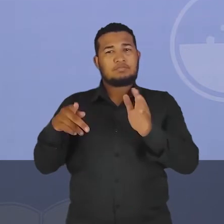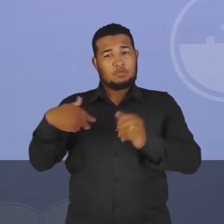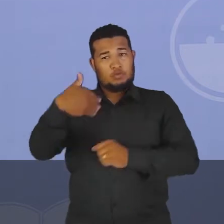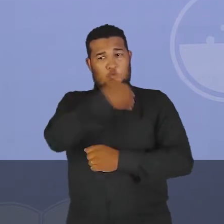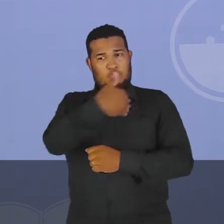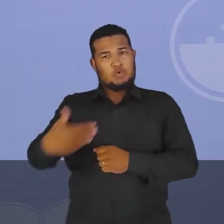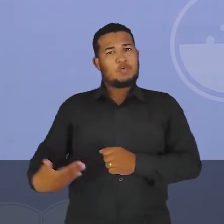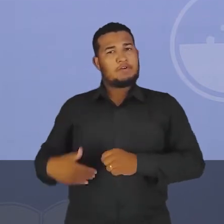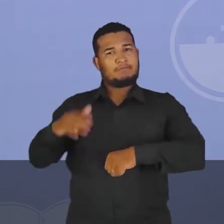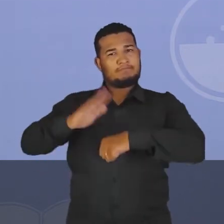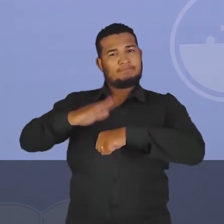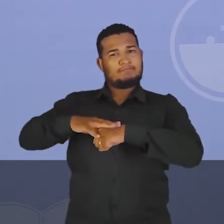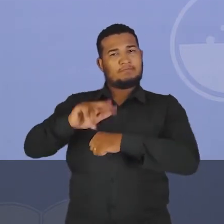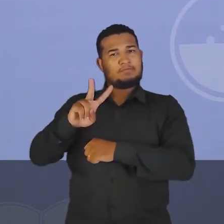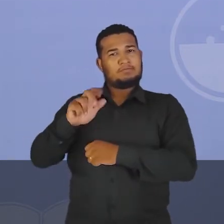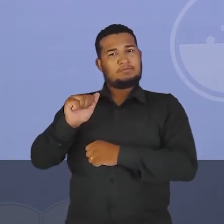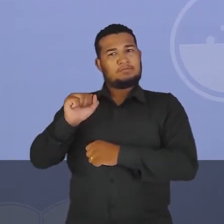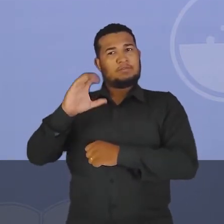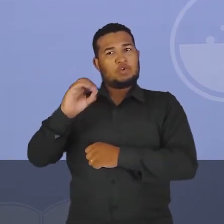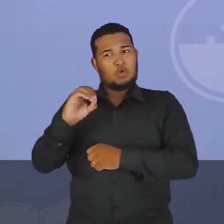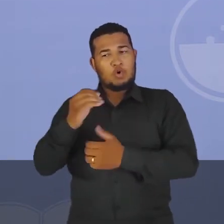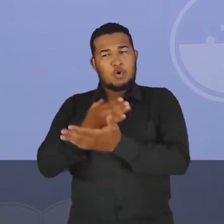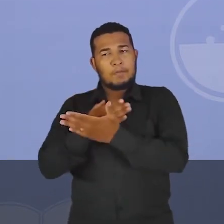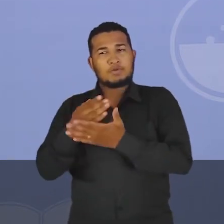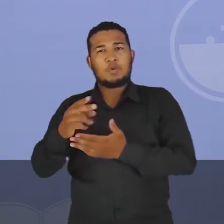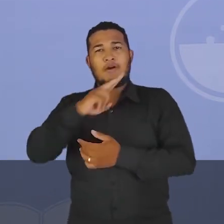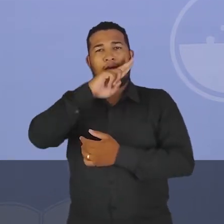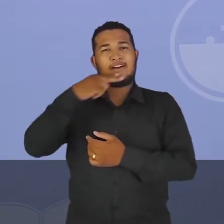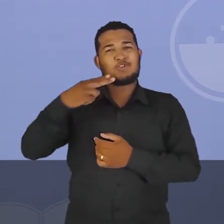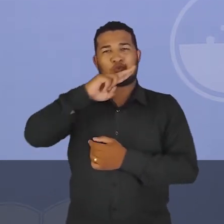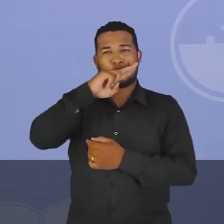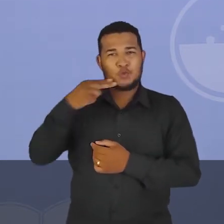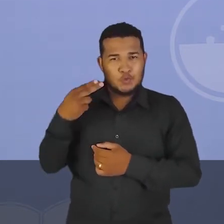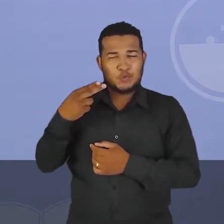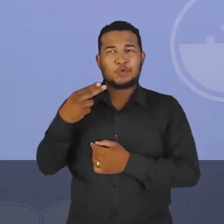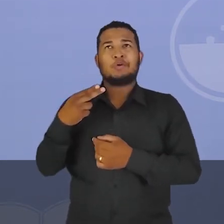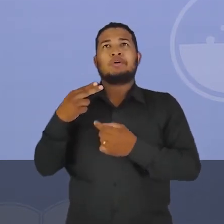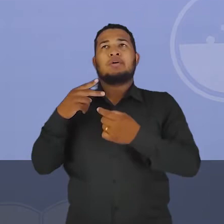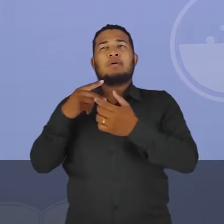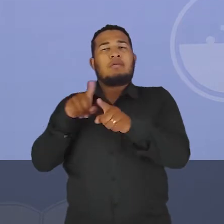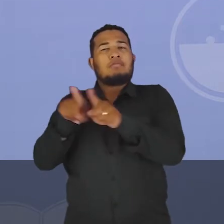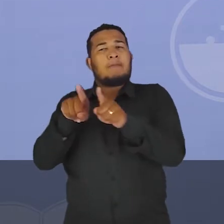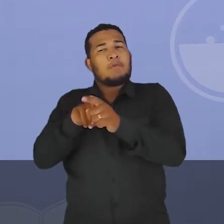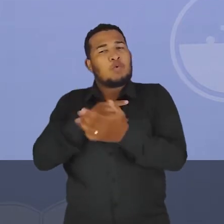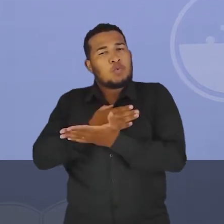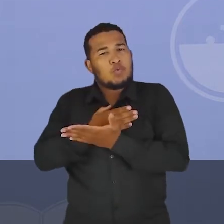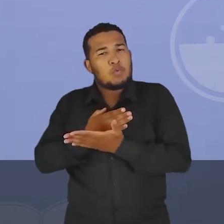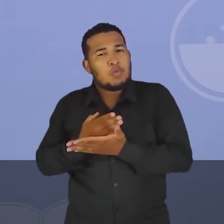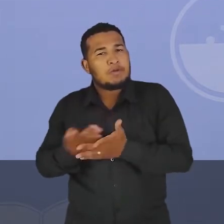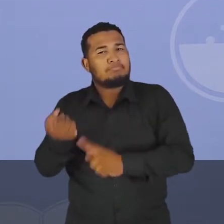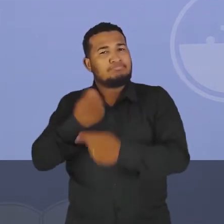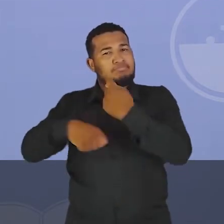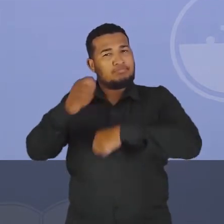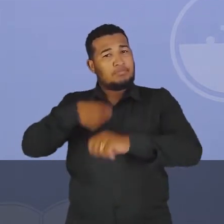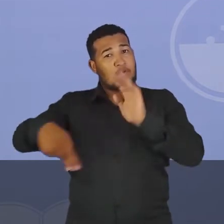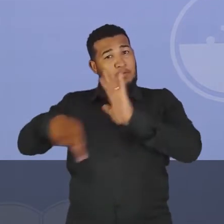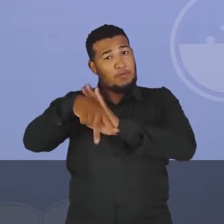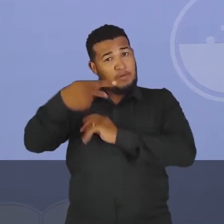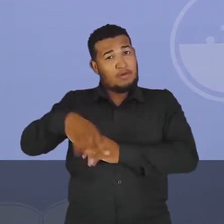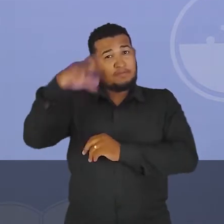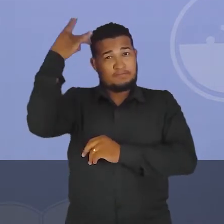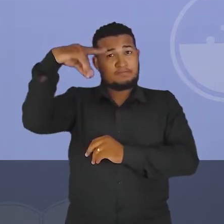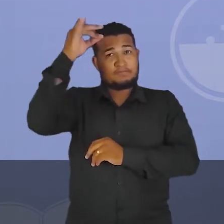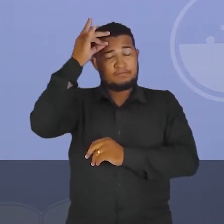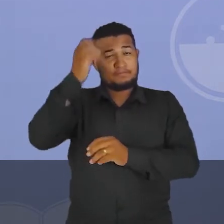governo dele que se construiu os primeiros engenhos de açúcar, se formou, né, o início da economia capixaba.